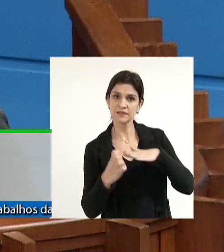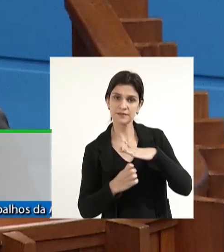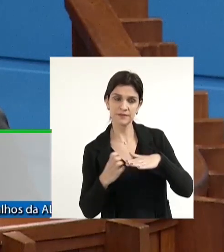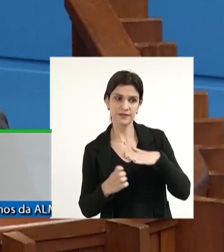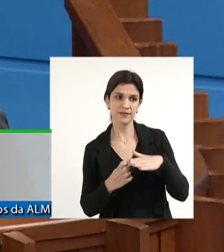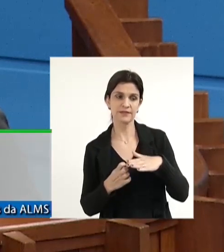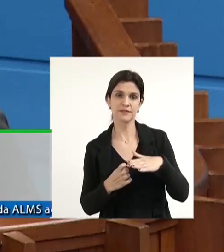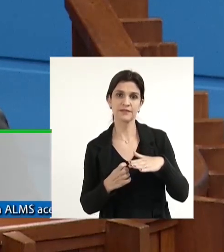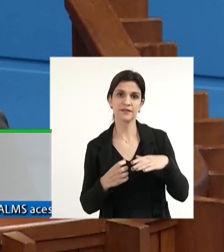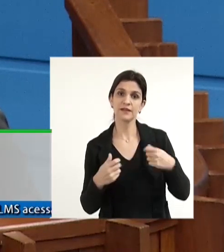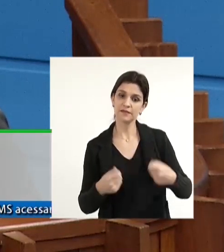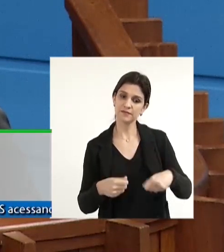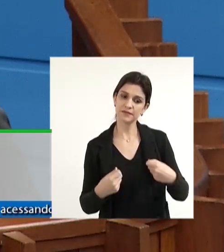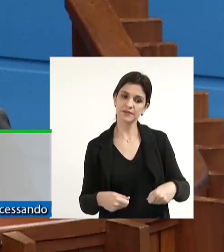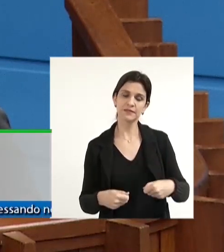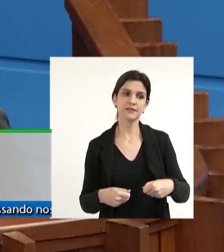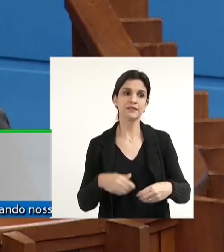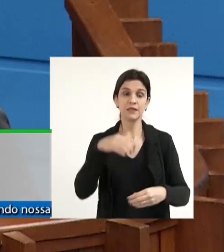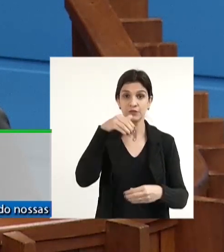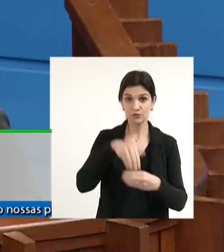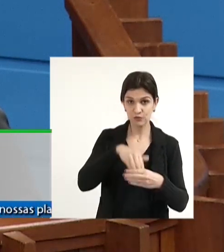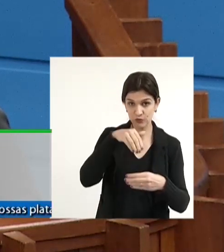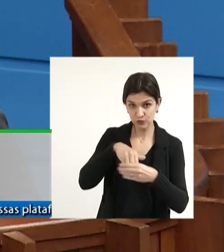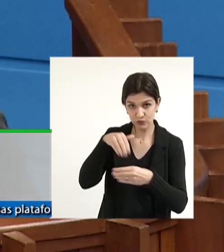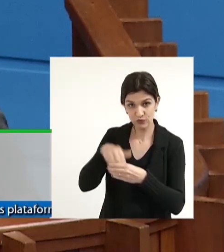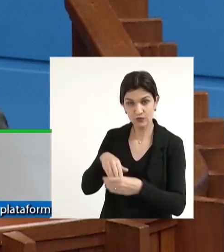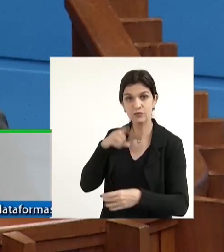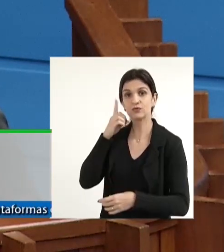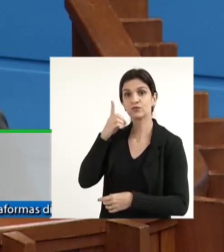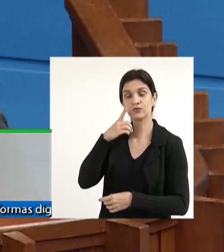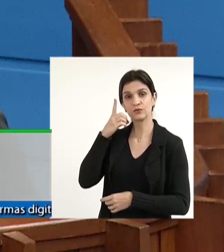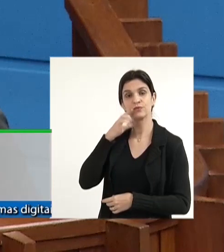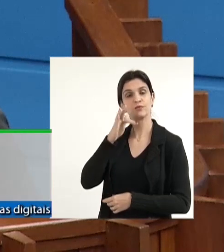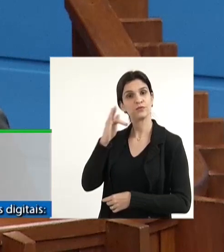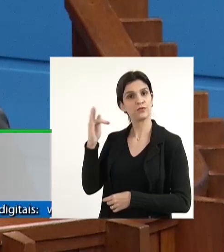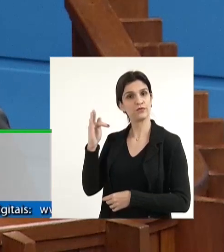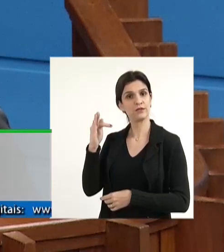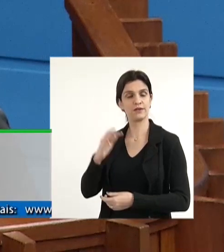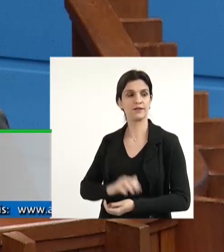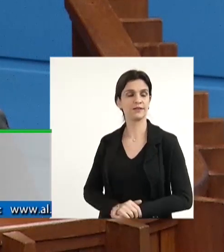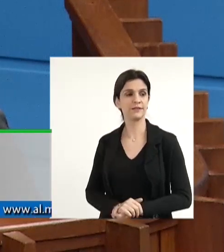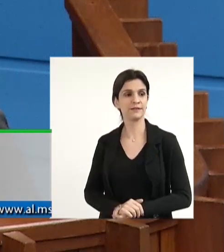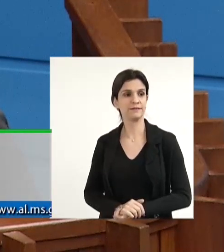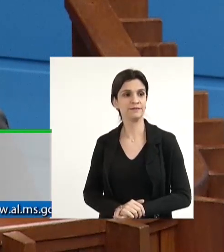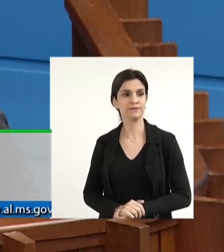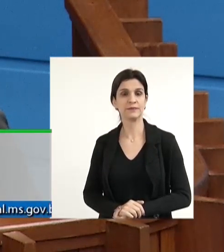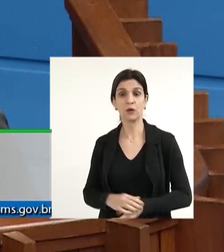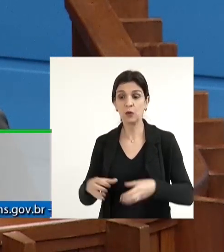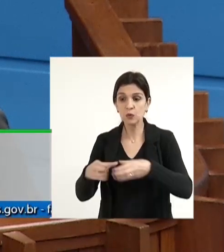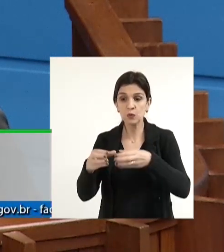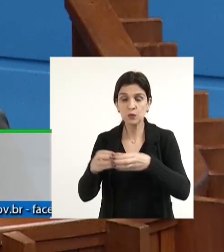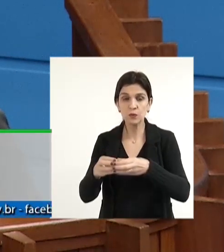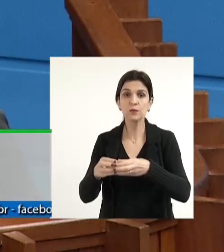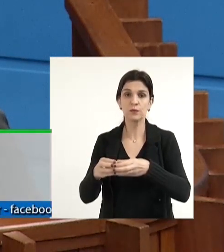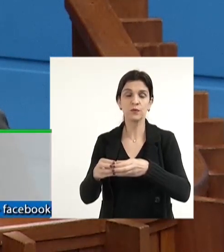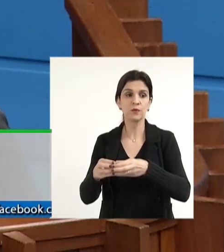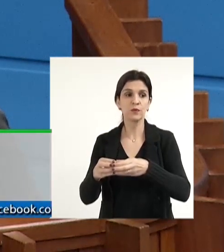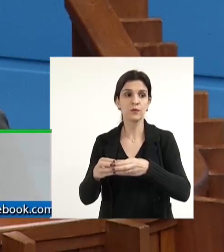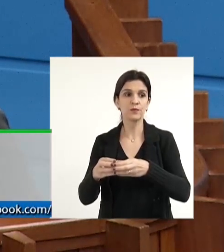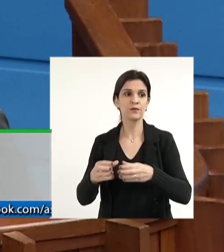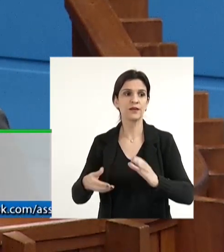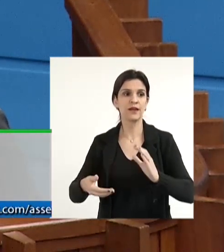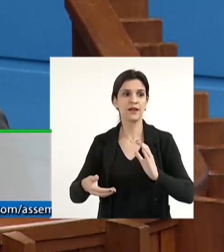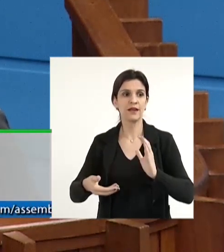federais. E nós temos que fazer barganha, sim. Nós temos que trocar o nosso